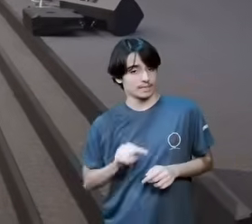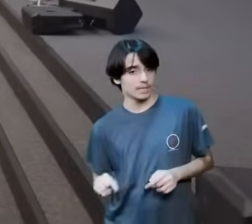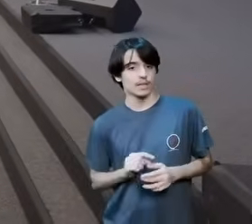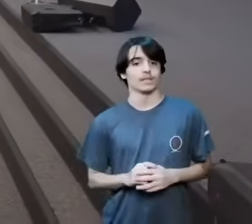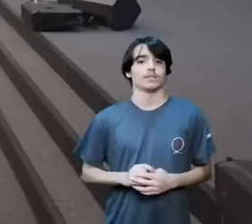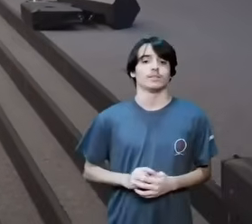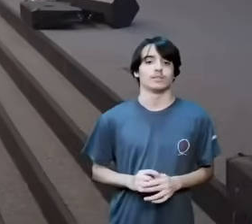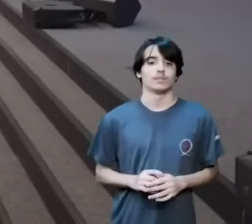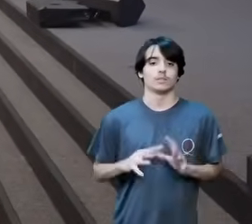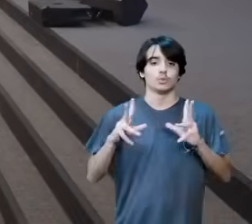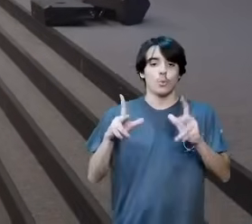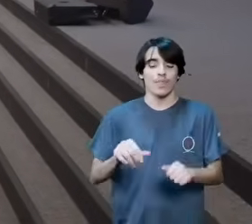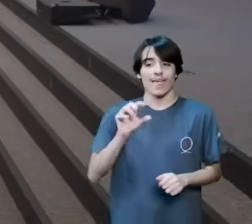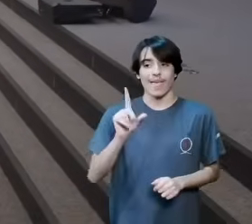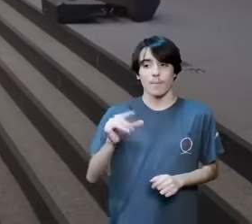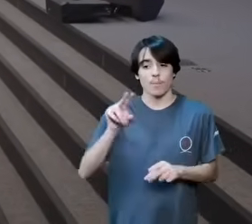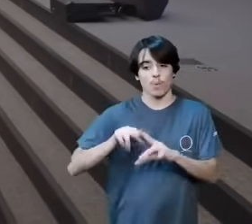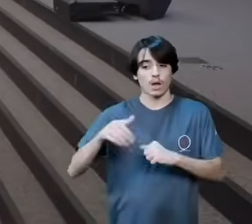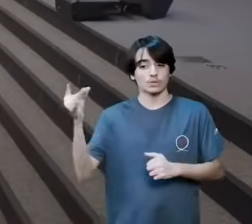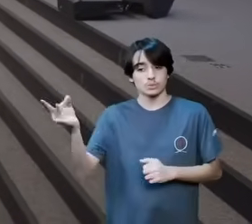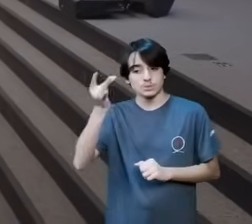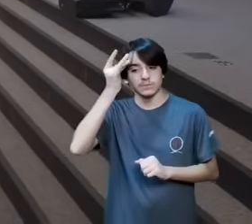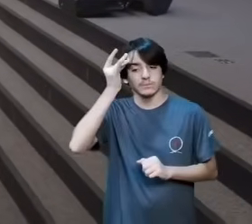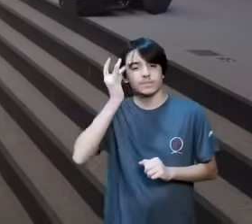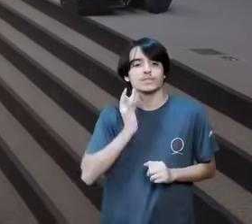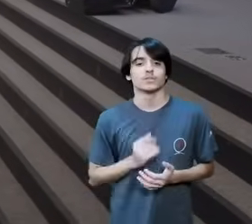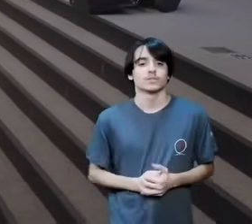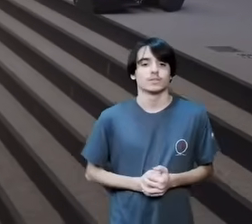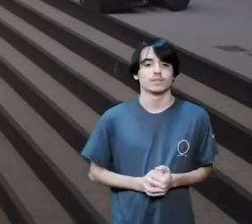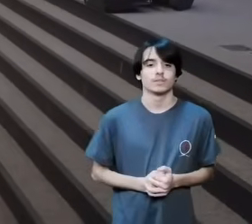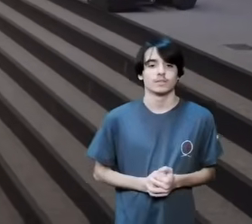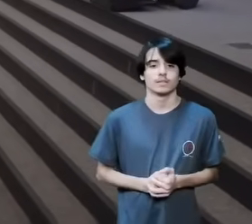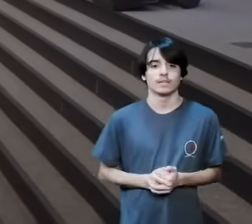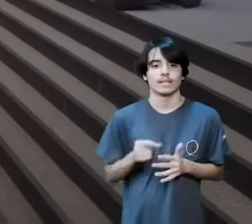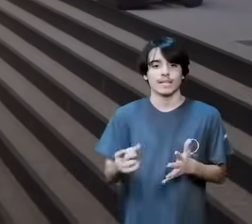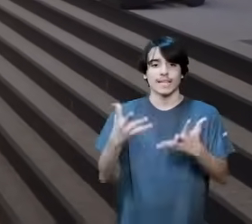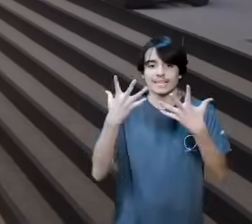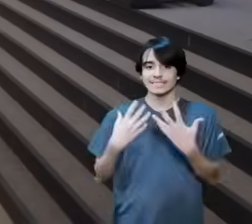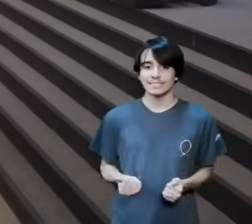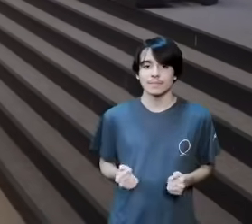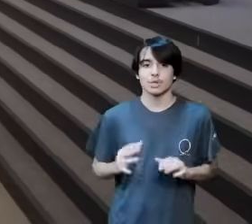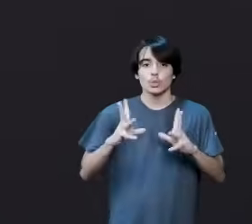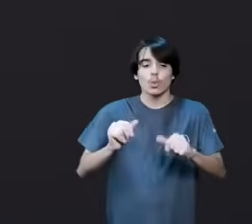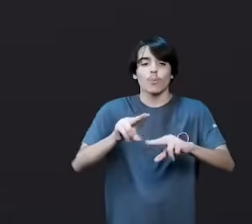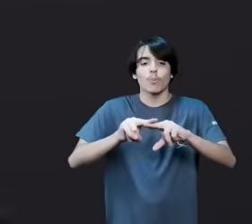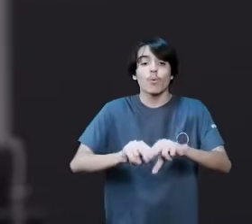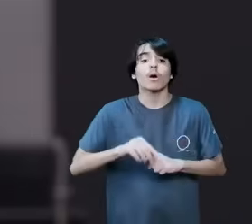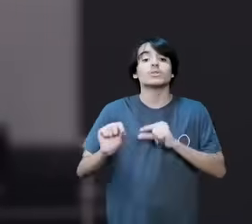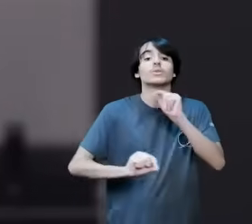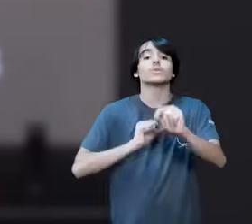é dada em espírito. Completa para mim, por favor. Ele a recebe, toda ela ali é